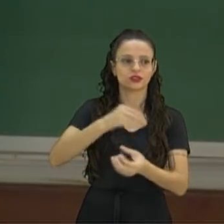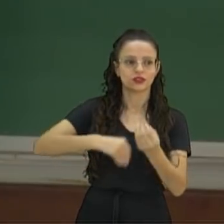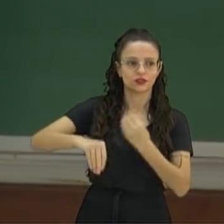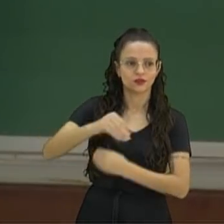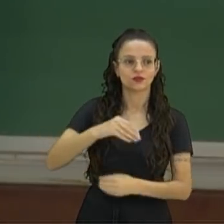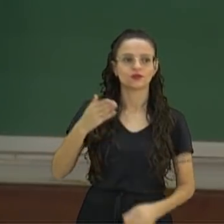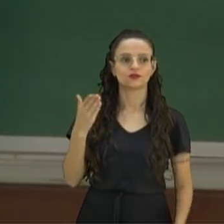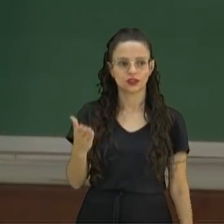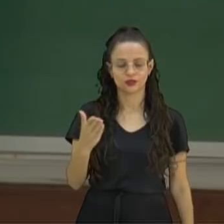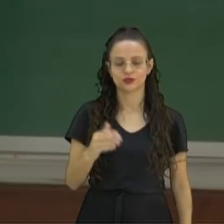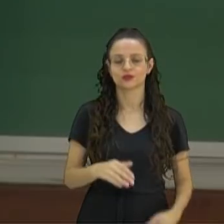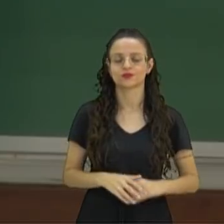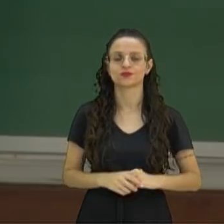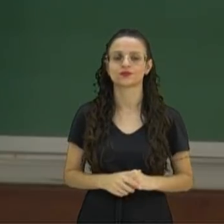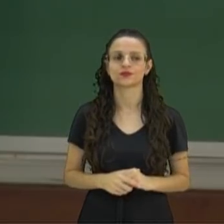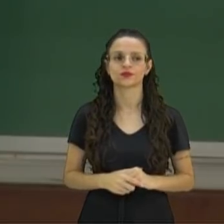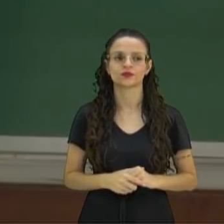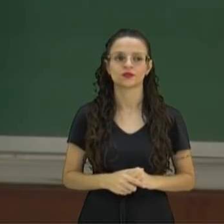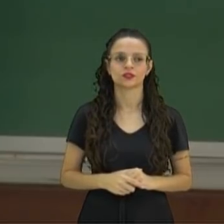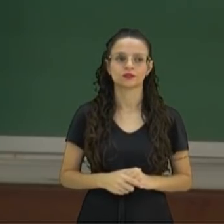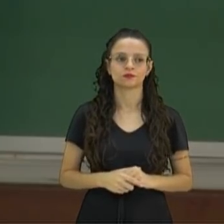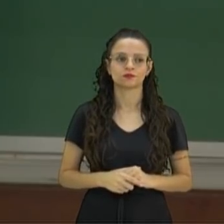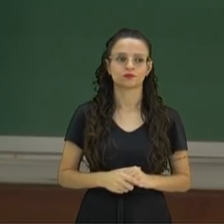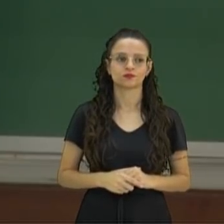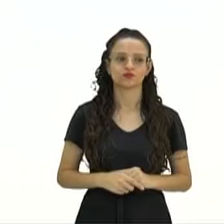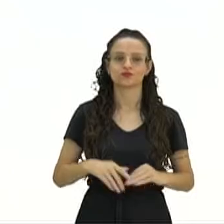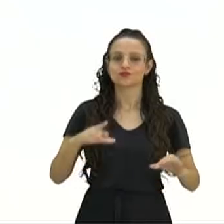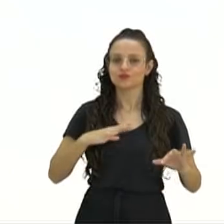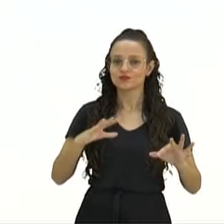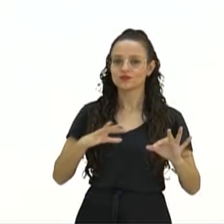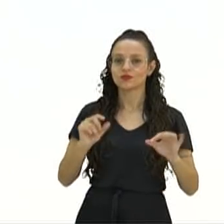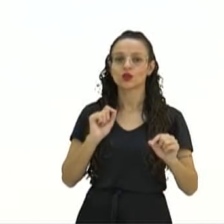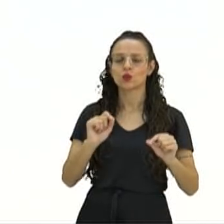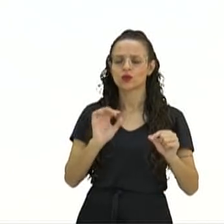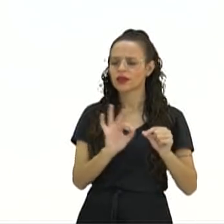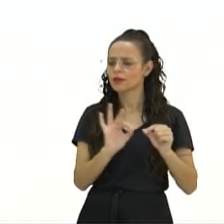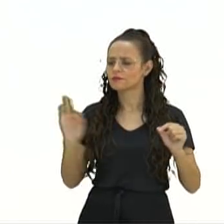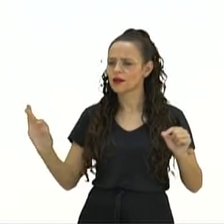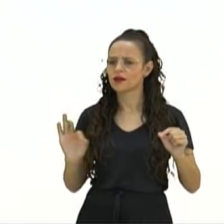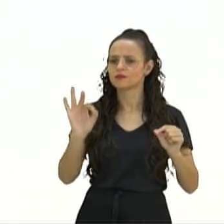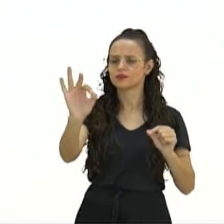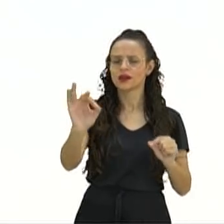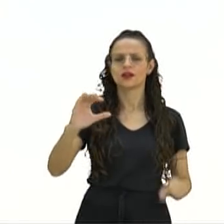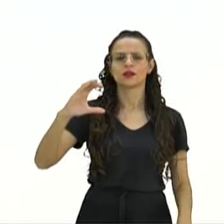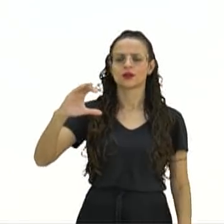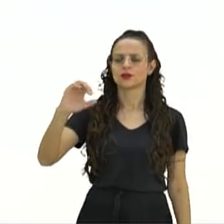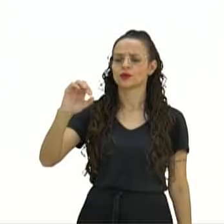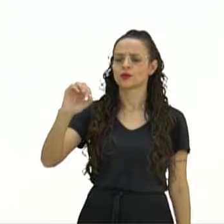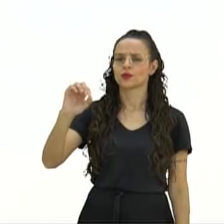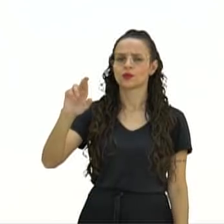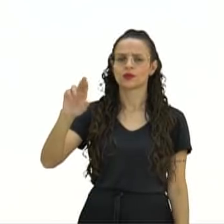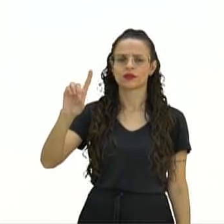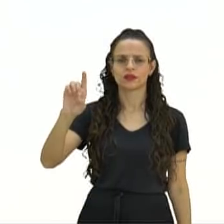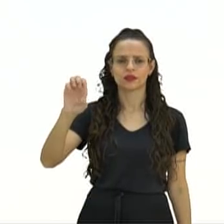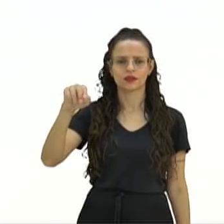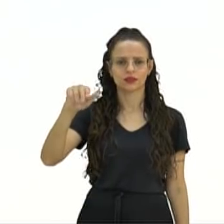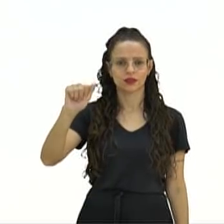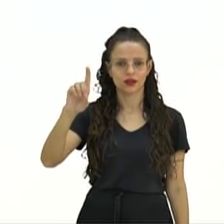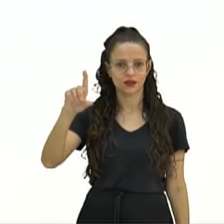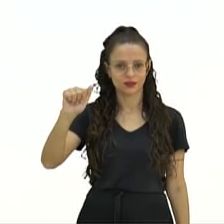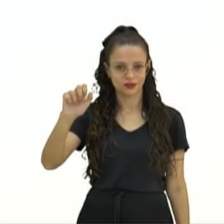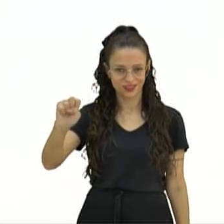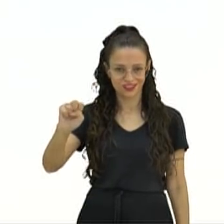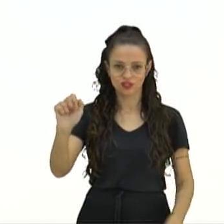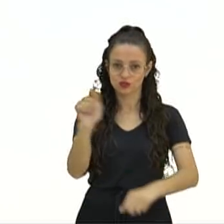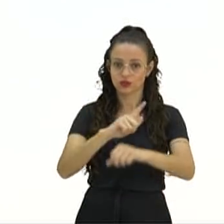ali a cartografia, né? Coordenadas geográficas. O que são as coordenadas geográficas, pessoal? São valores